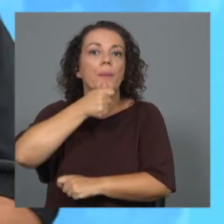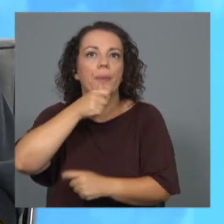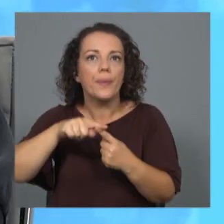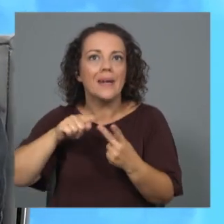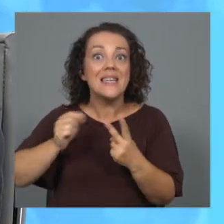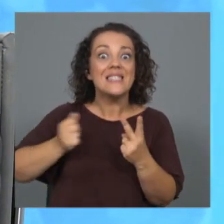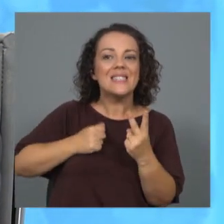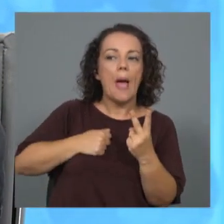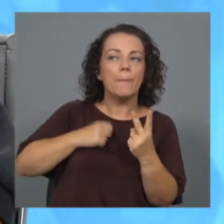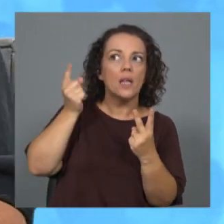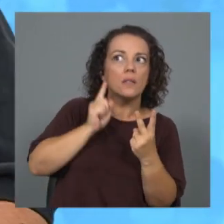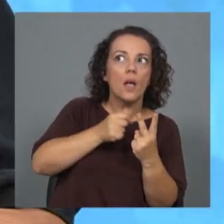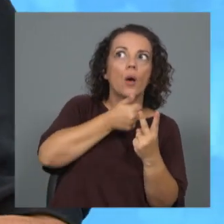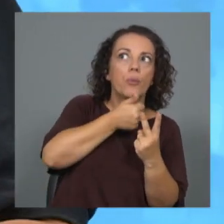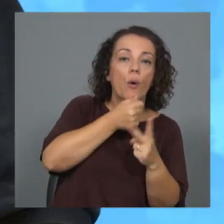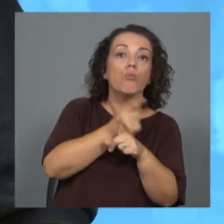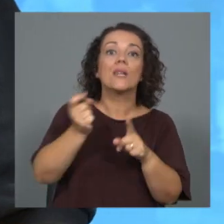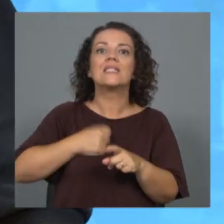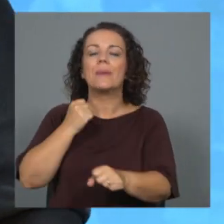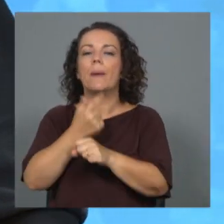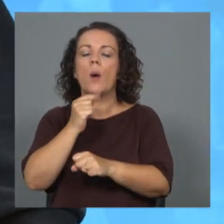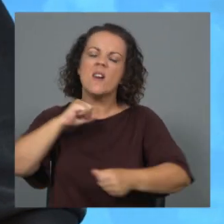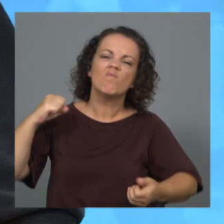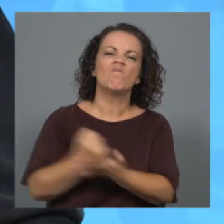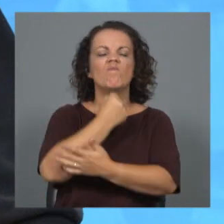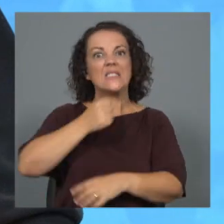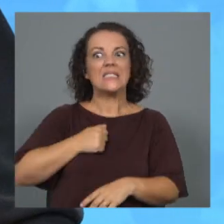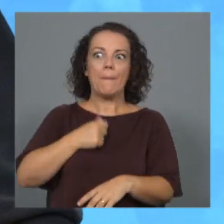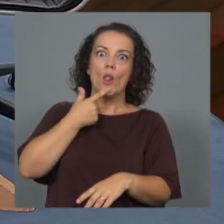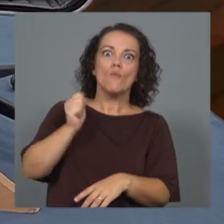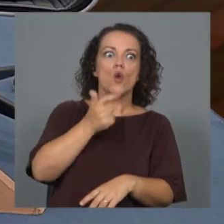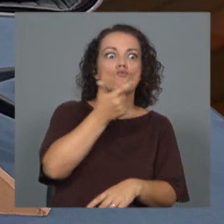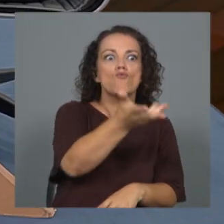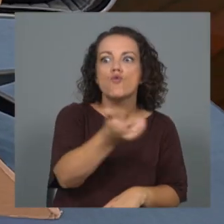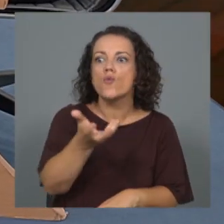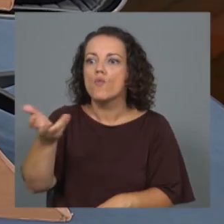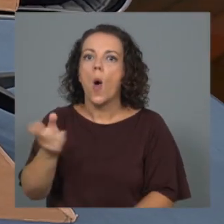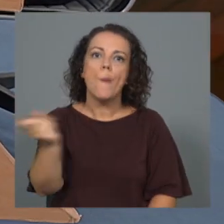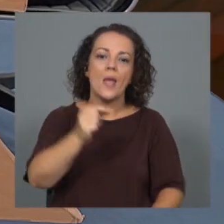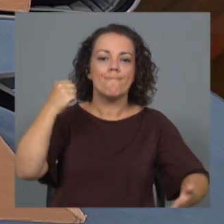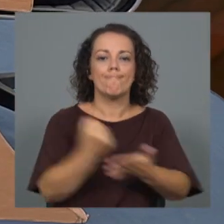sábado? Porque ao sábado eles não podiam trabalhar. Que chatice, ao sábado não podemos explorar, não